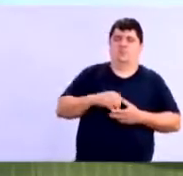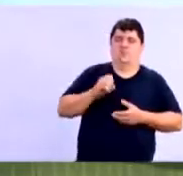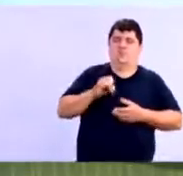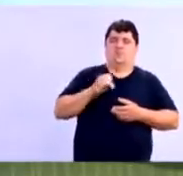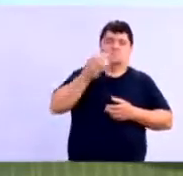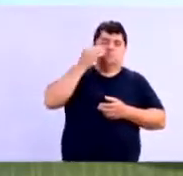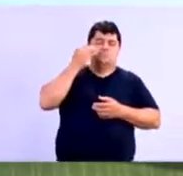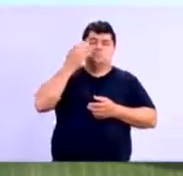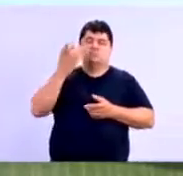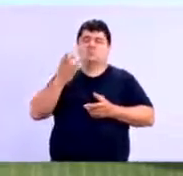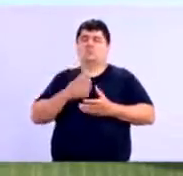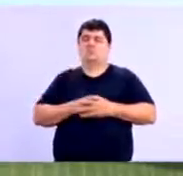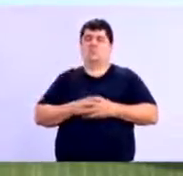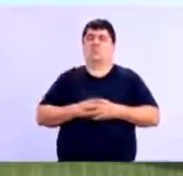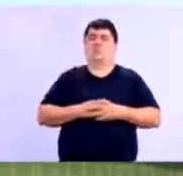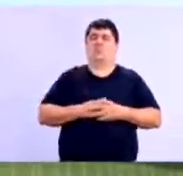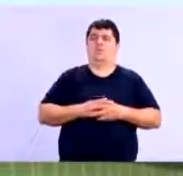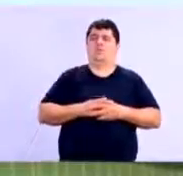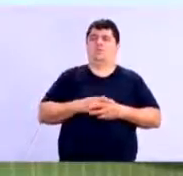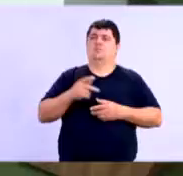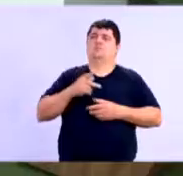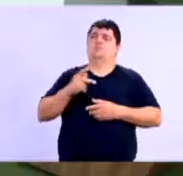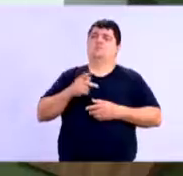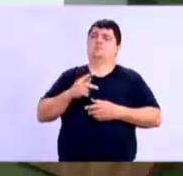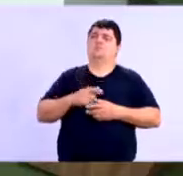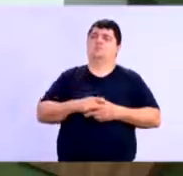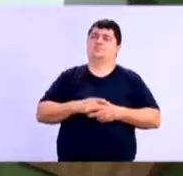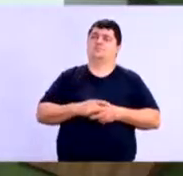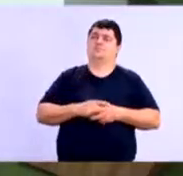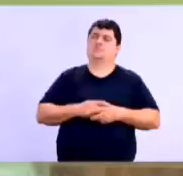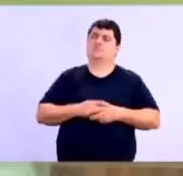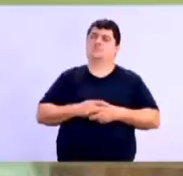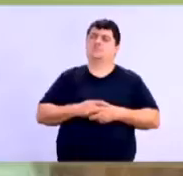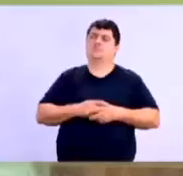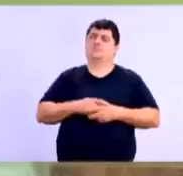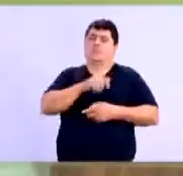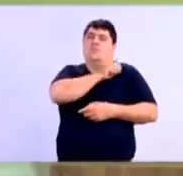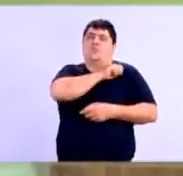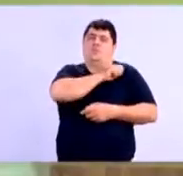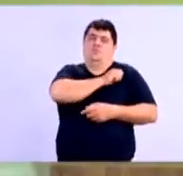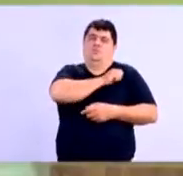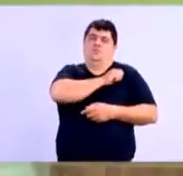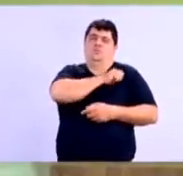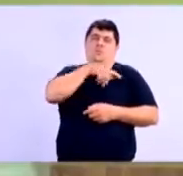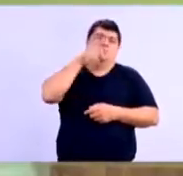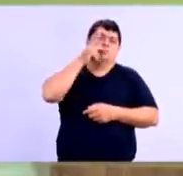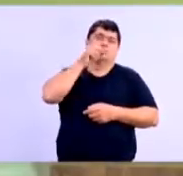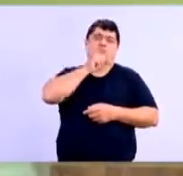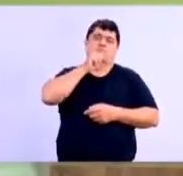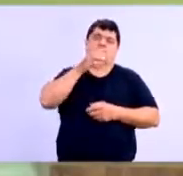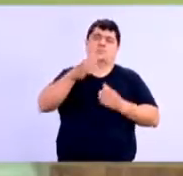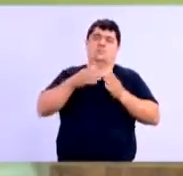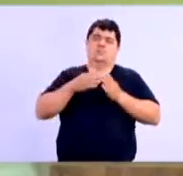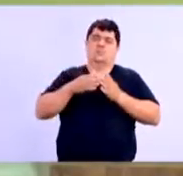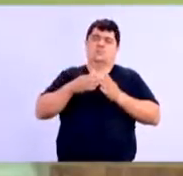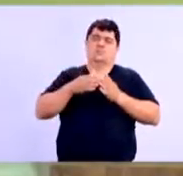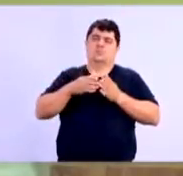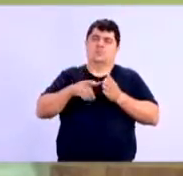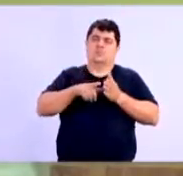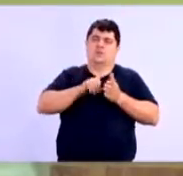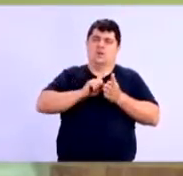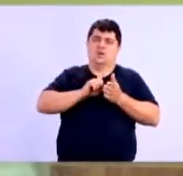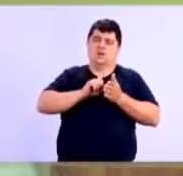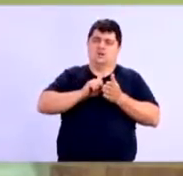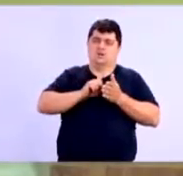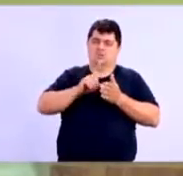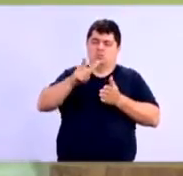cálculos, a gente vai entender um pouco melhor. Vamos lá, professora Leila? Os alunos aqui da Zona Norte estão pedindo que antes de